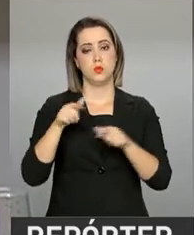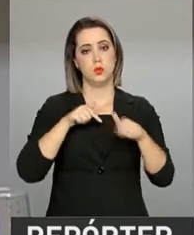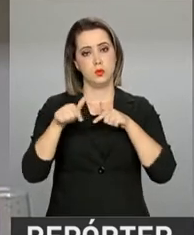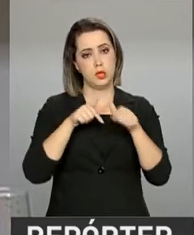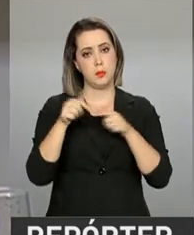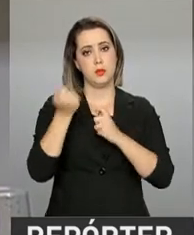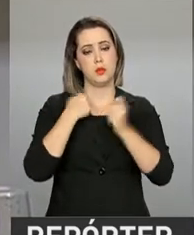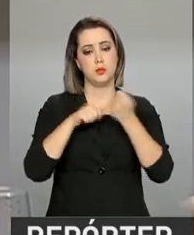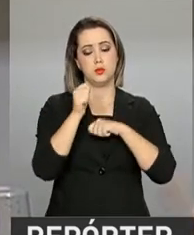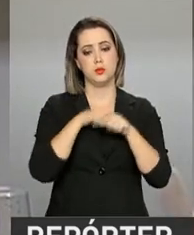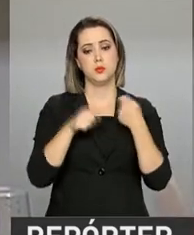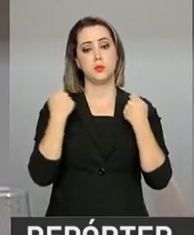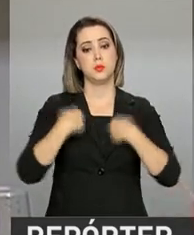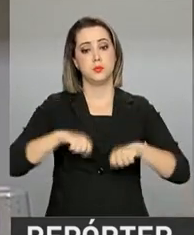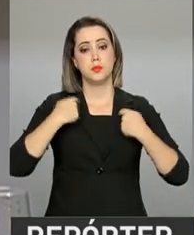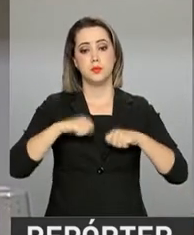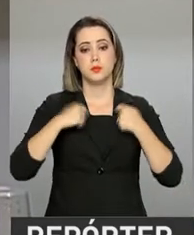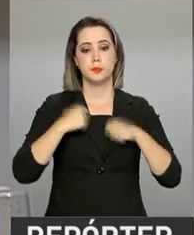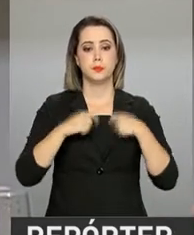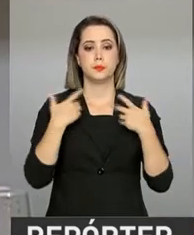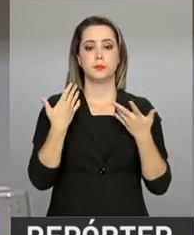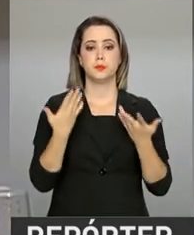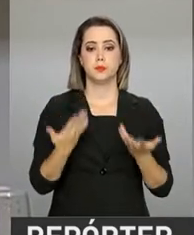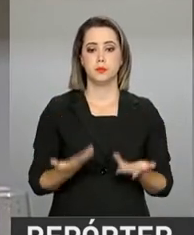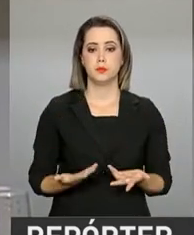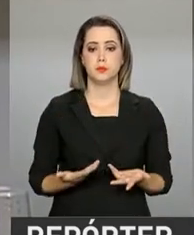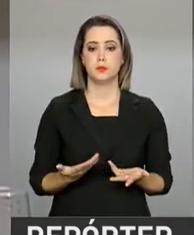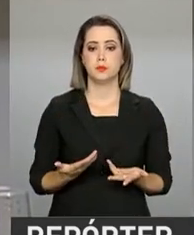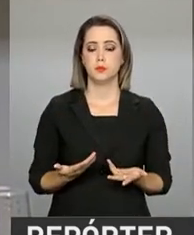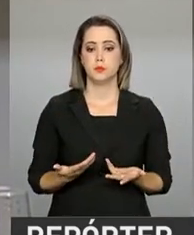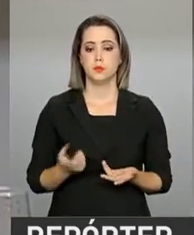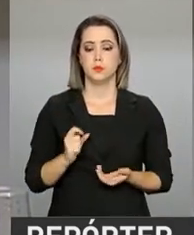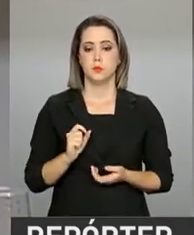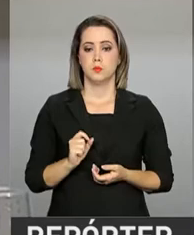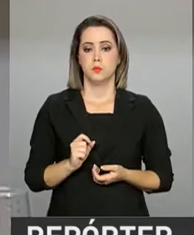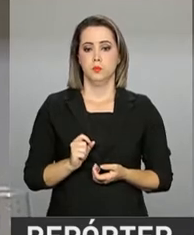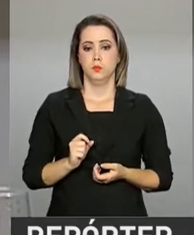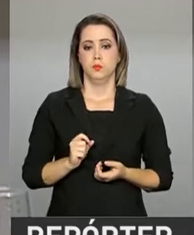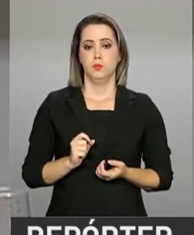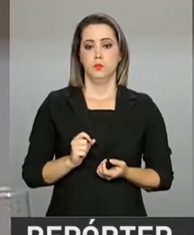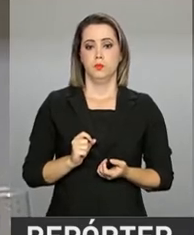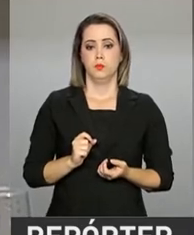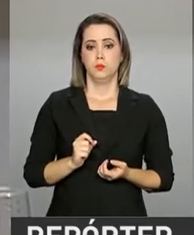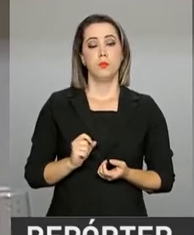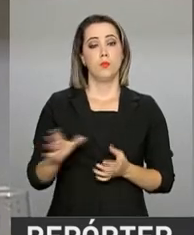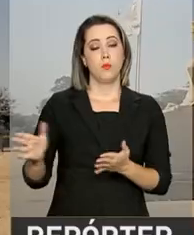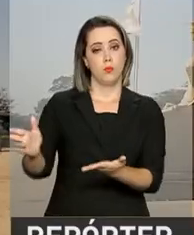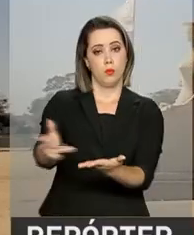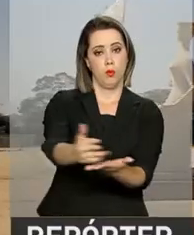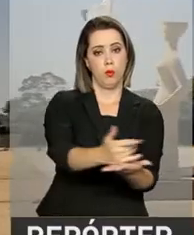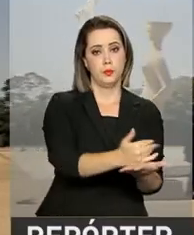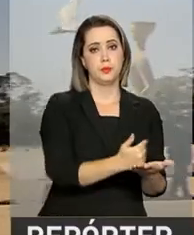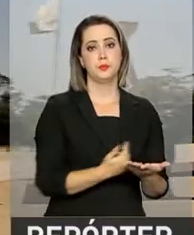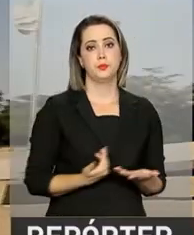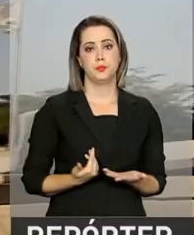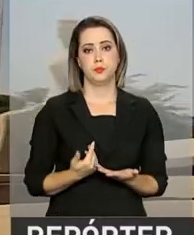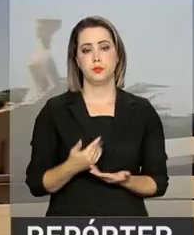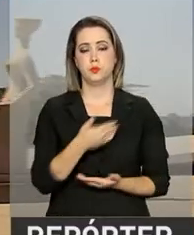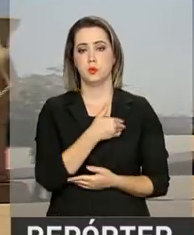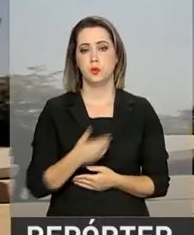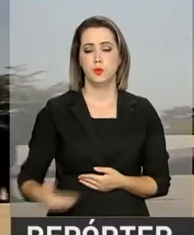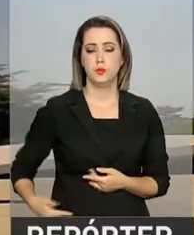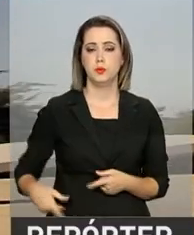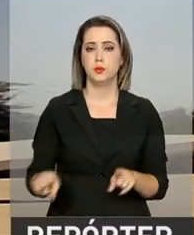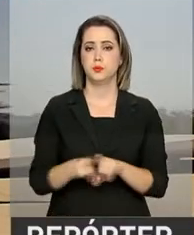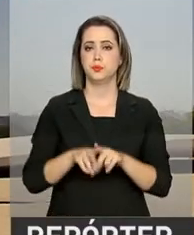econômica e para isso é necessário recuperarmos a a arrecadação o governo ainda espera arrecadar